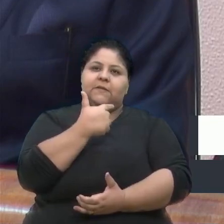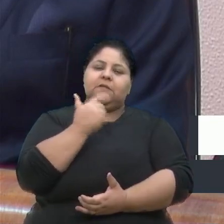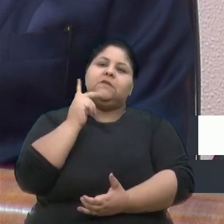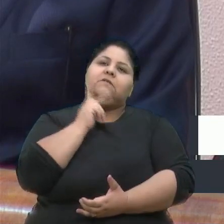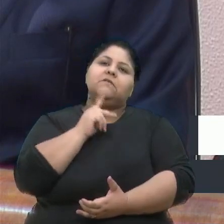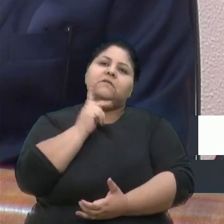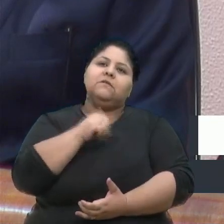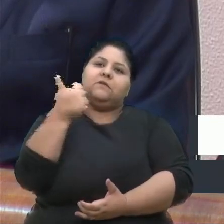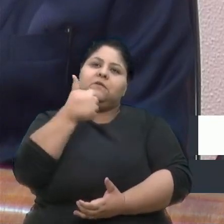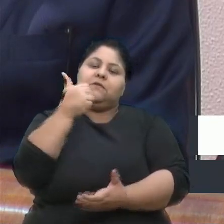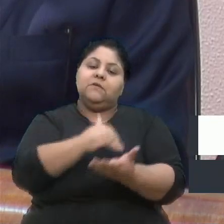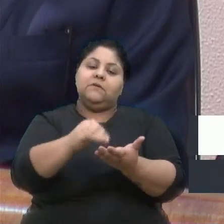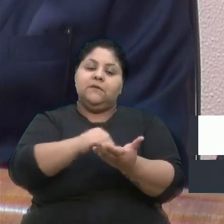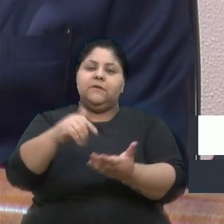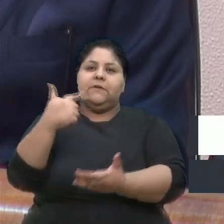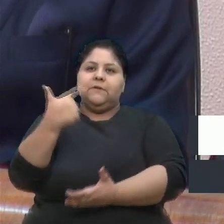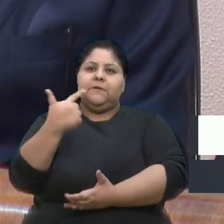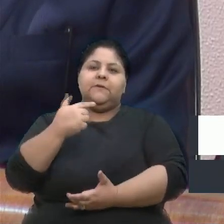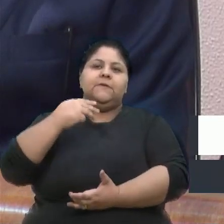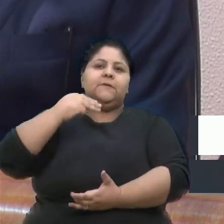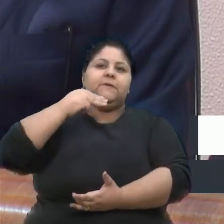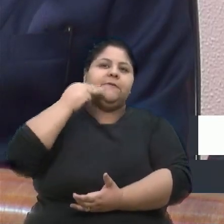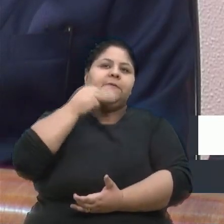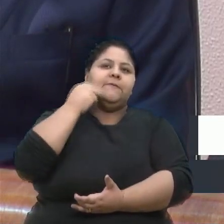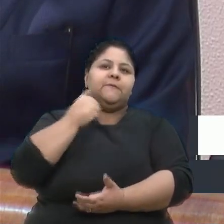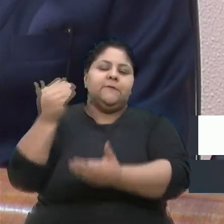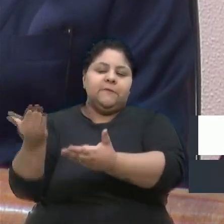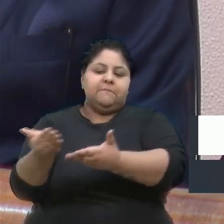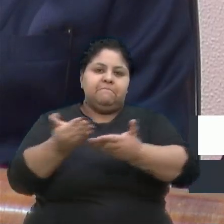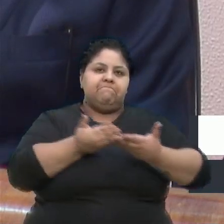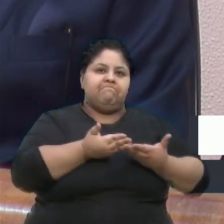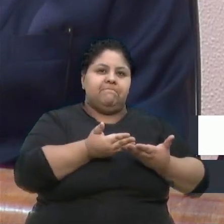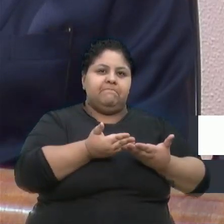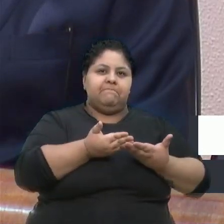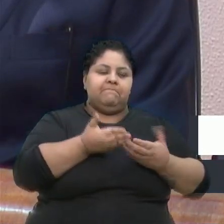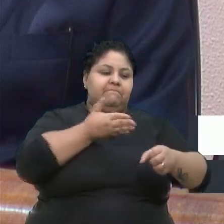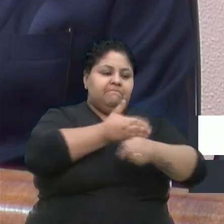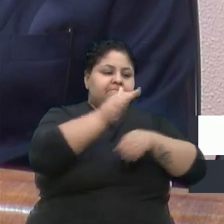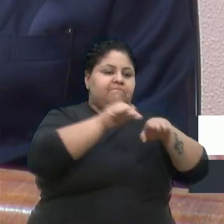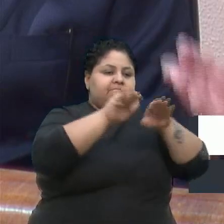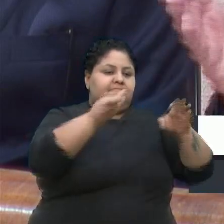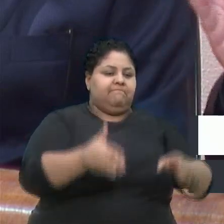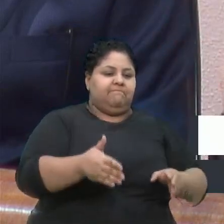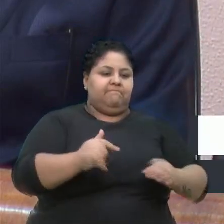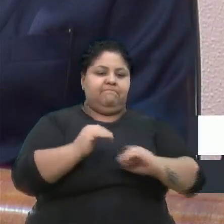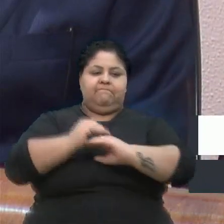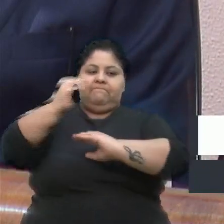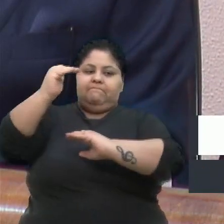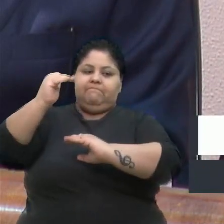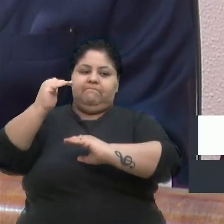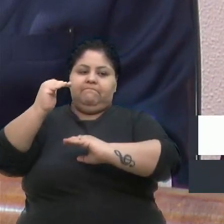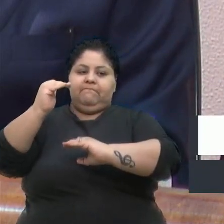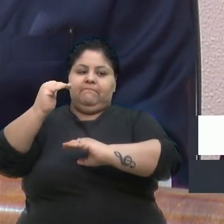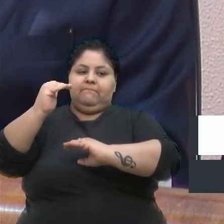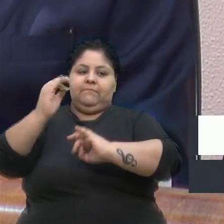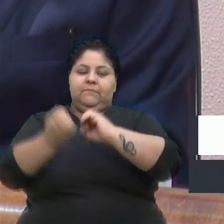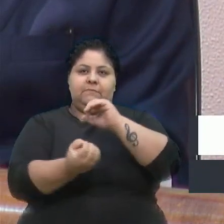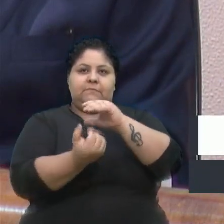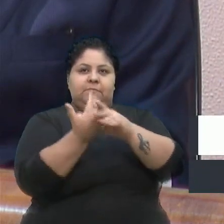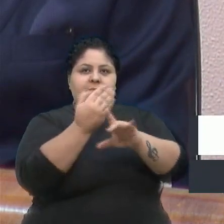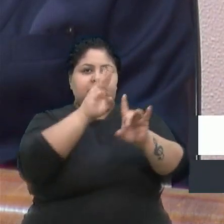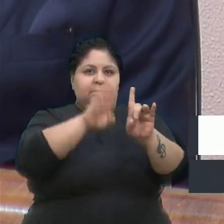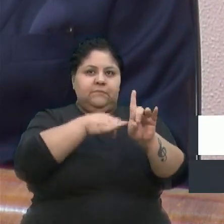homenagem. Vocês todos são responsáveis por um empreendimento que tem história, que teve capacidade de se reinventar